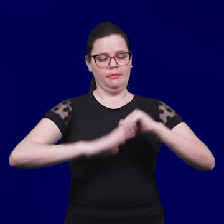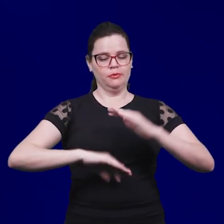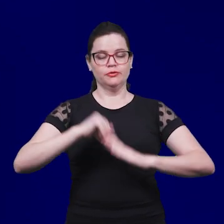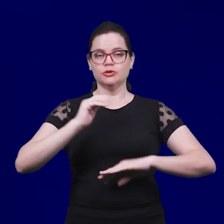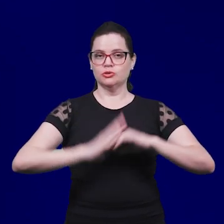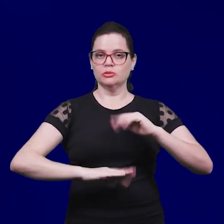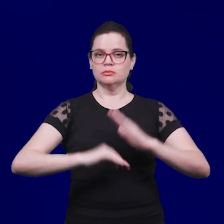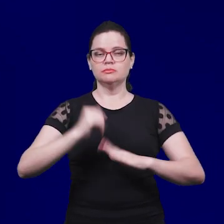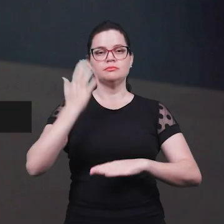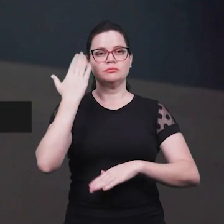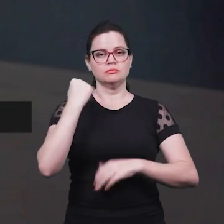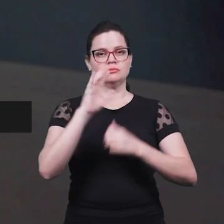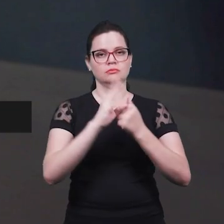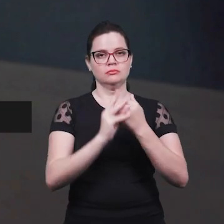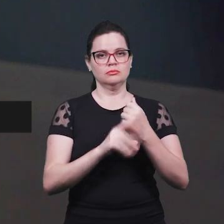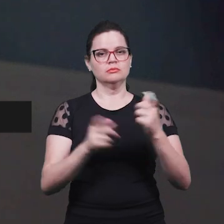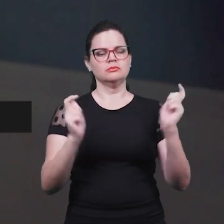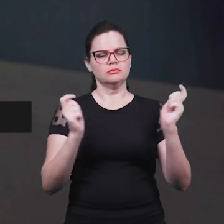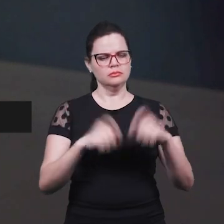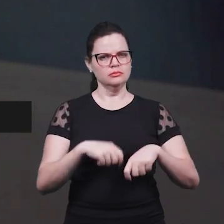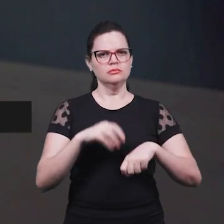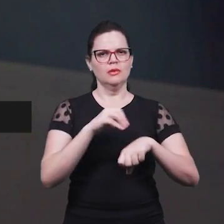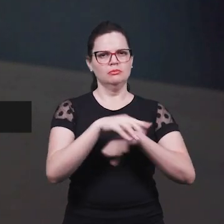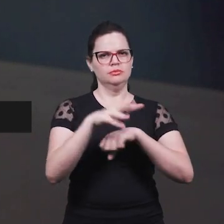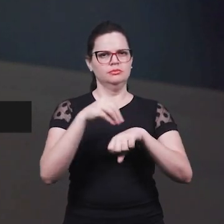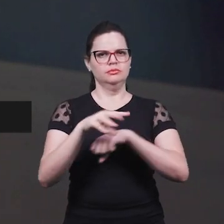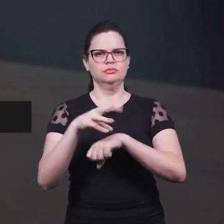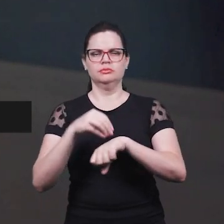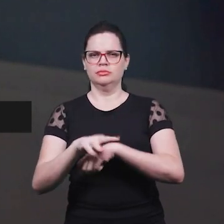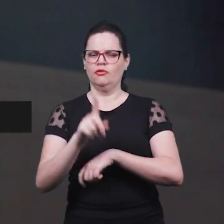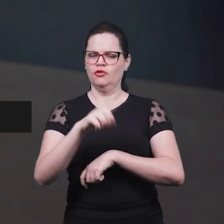que têm o conhecimento, que podem ser abordados, que inclusive